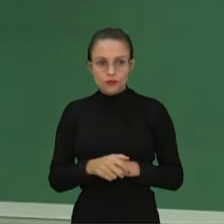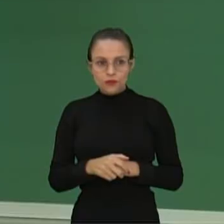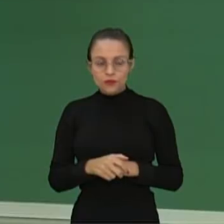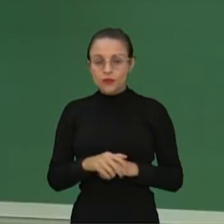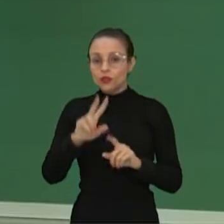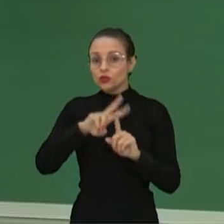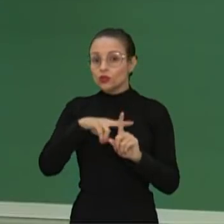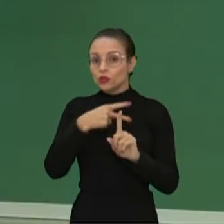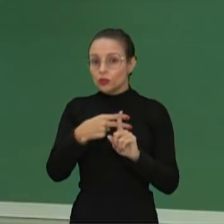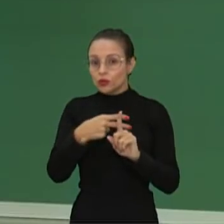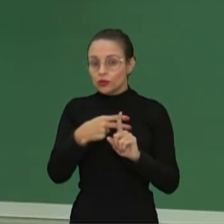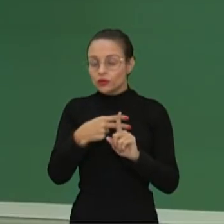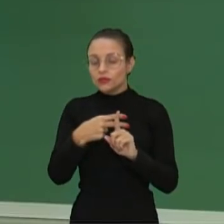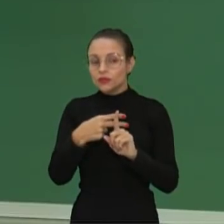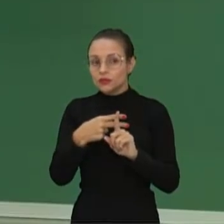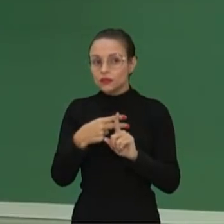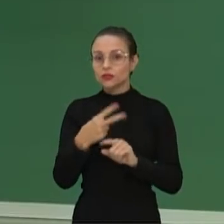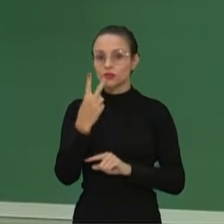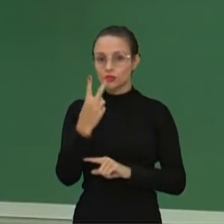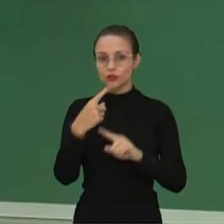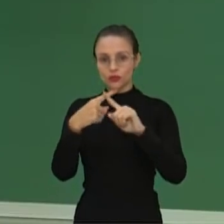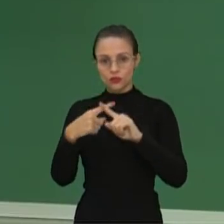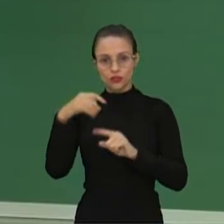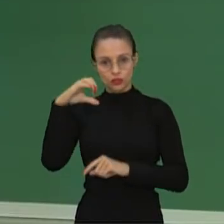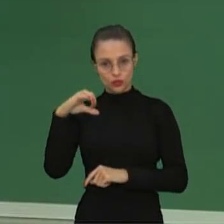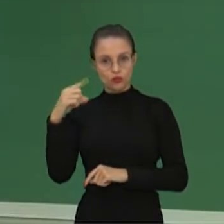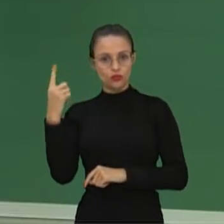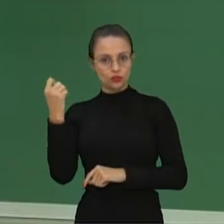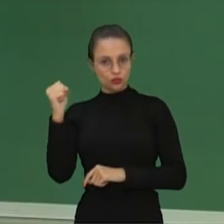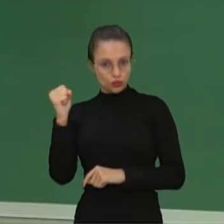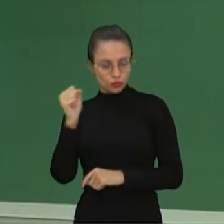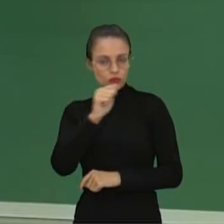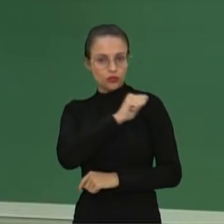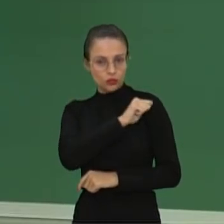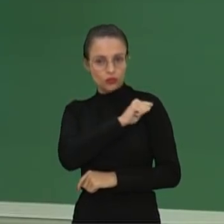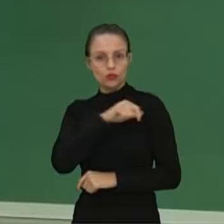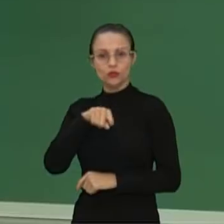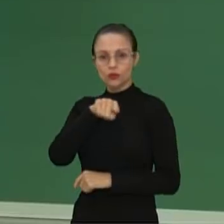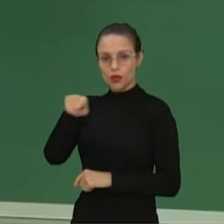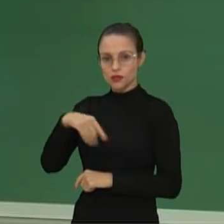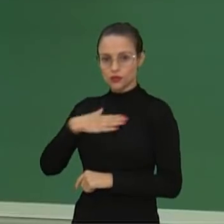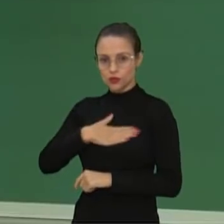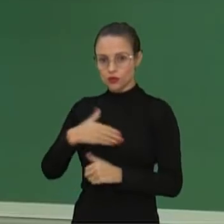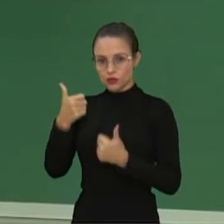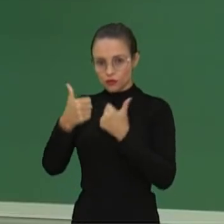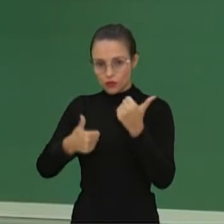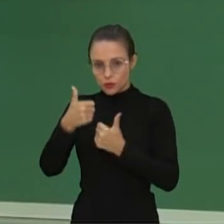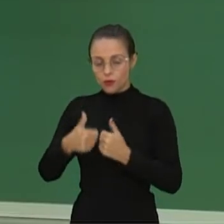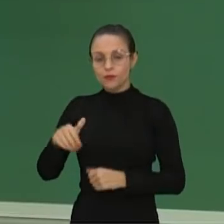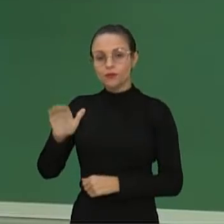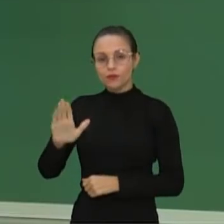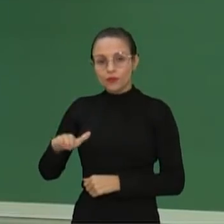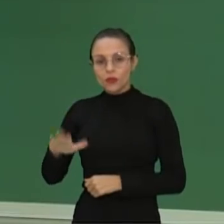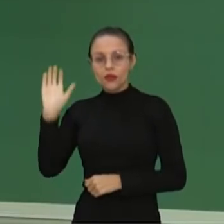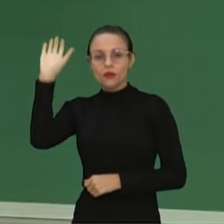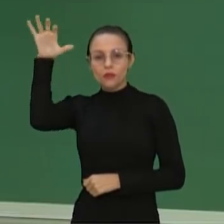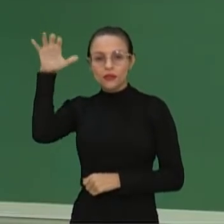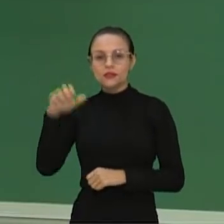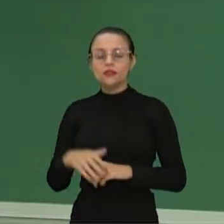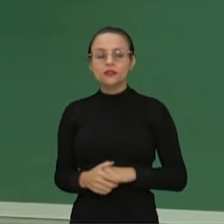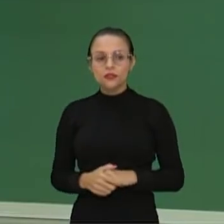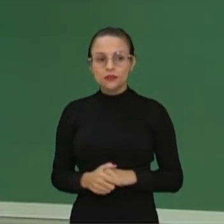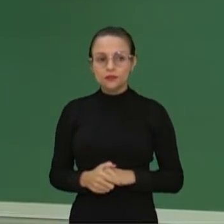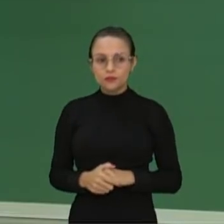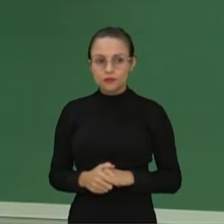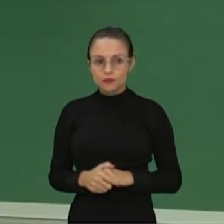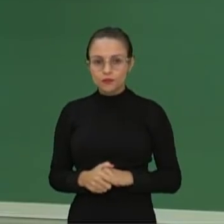Futebol é o dobro. Então, 2 vezes o 9, 18 alunos gostam de futebol. E o basquete? O